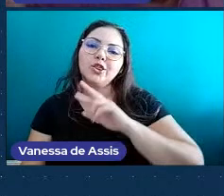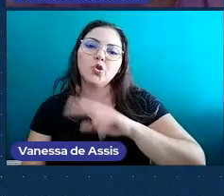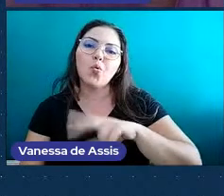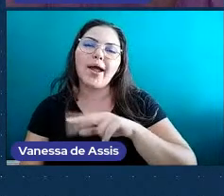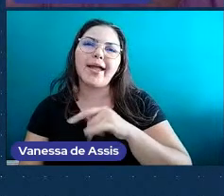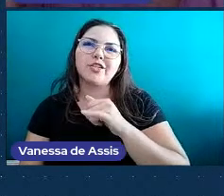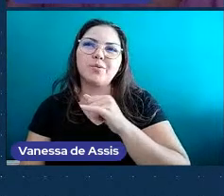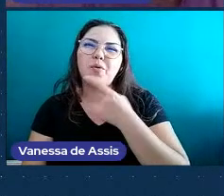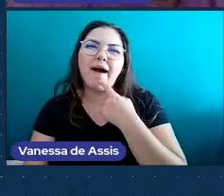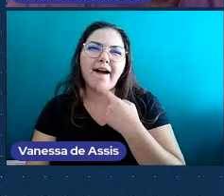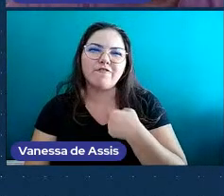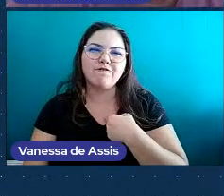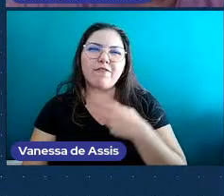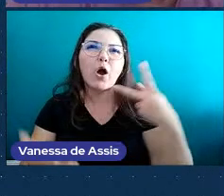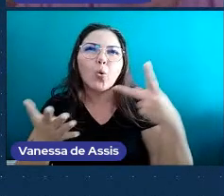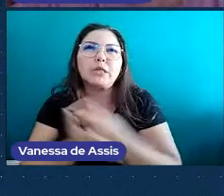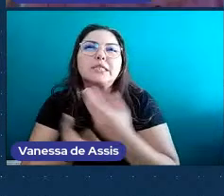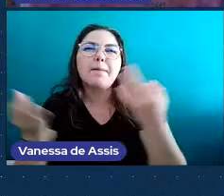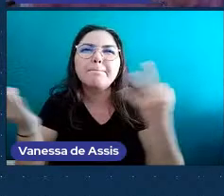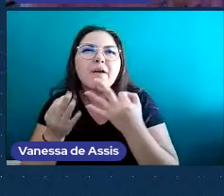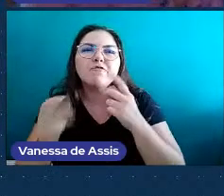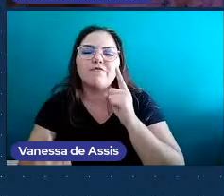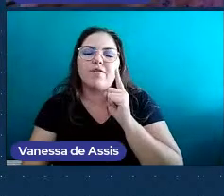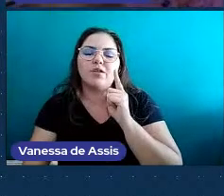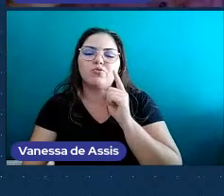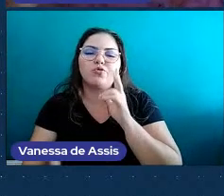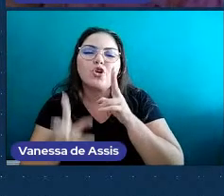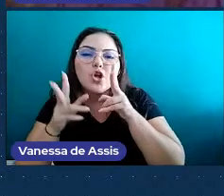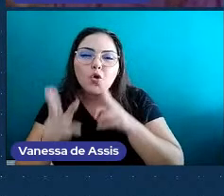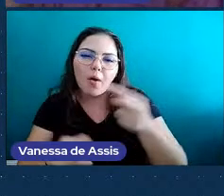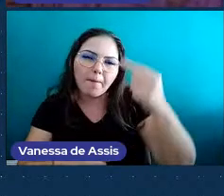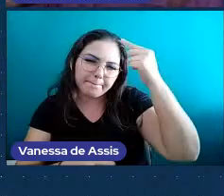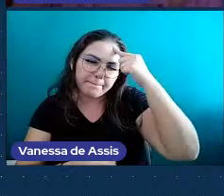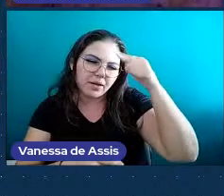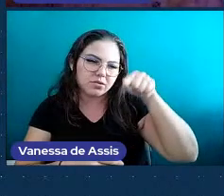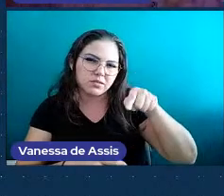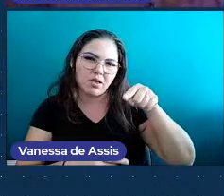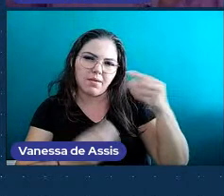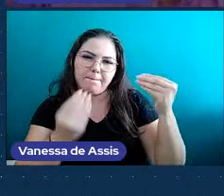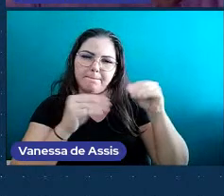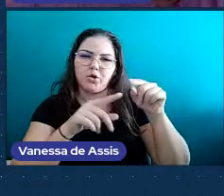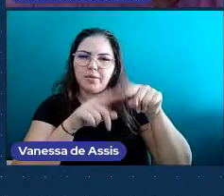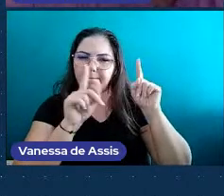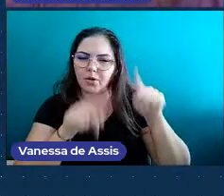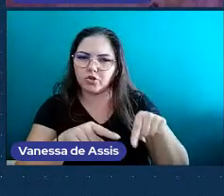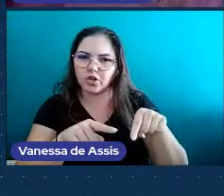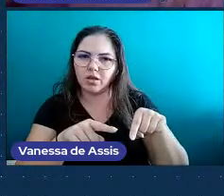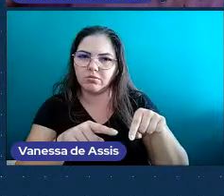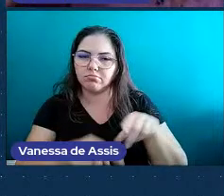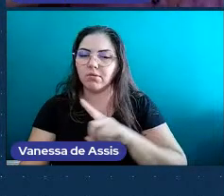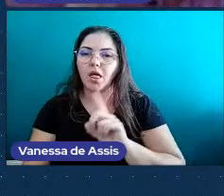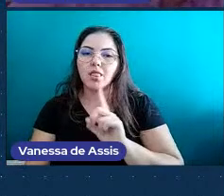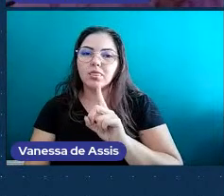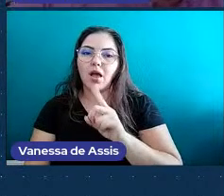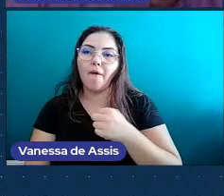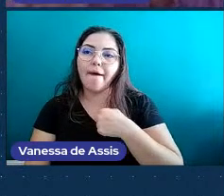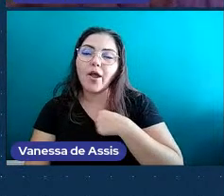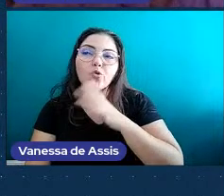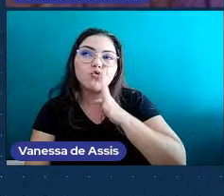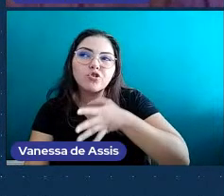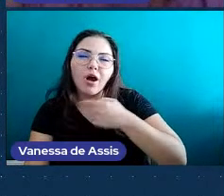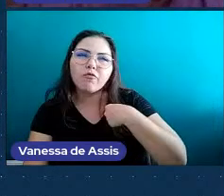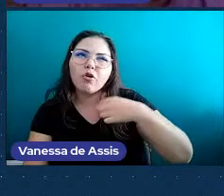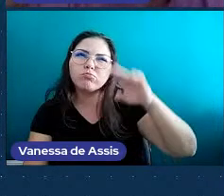preciso mentalizar, né, e analisar a circunstância do que pode e o que talvez não